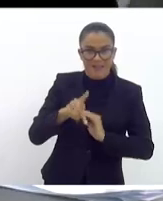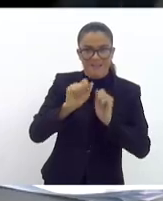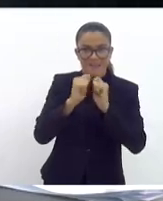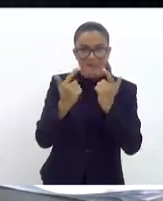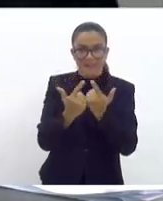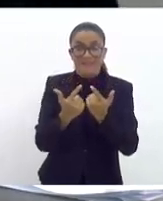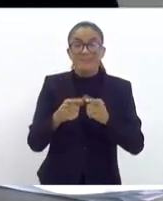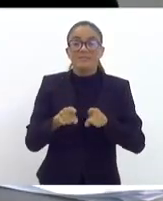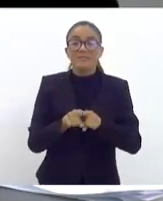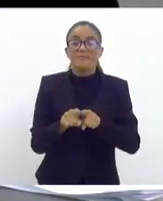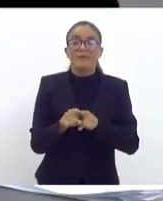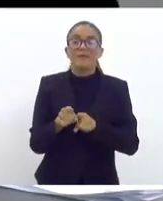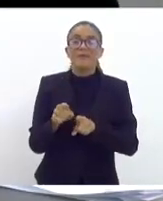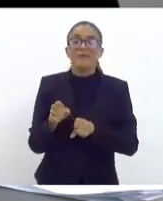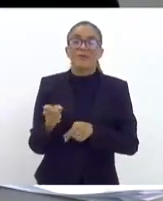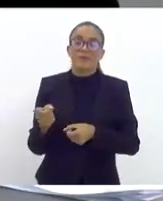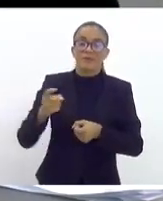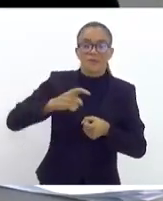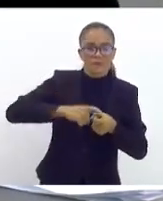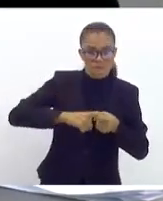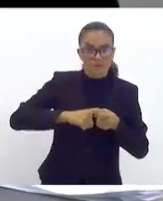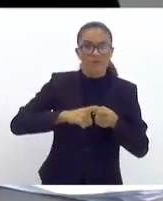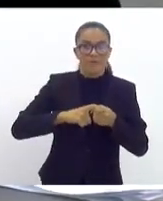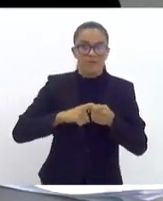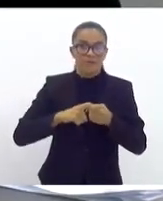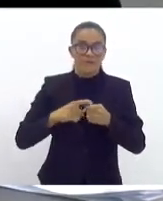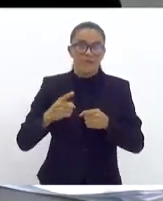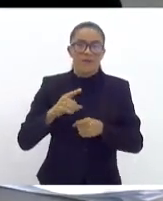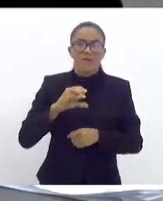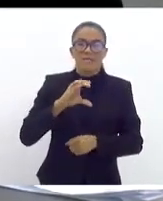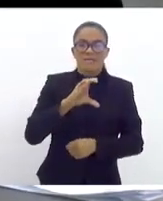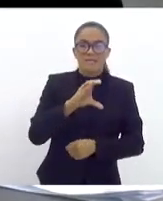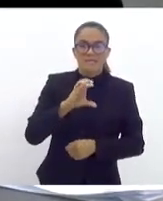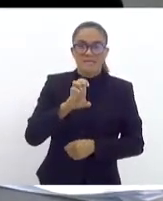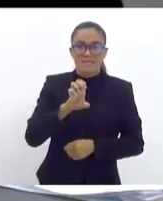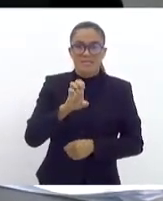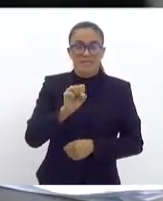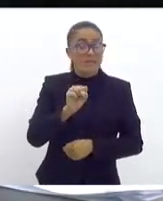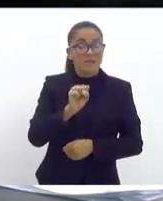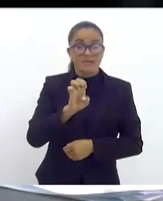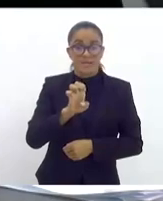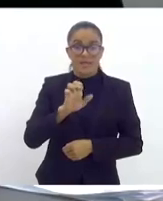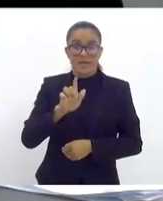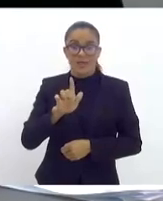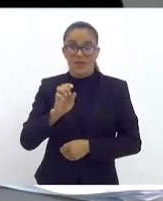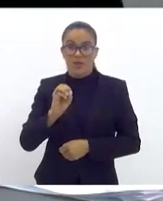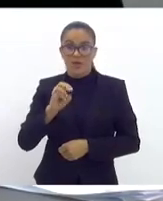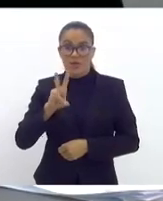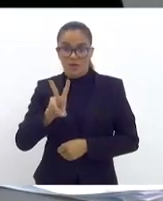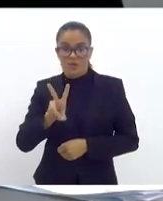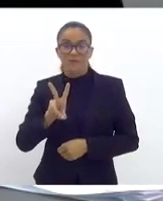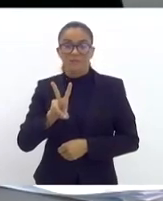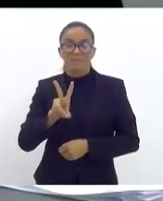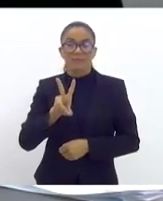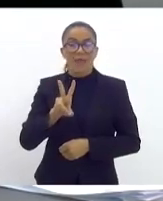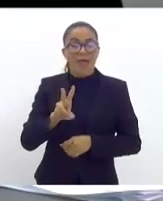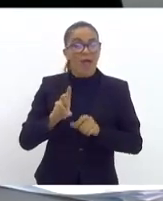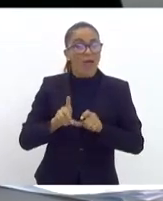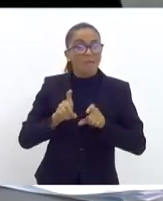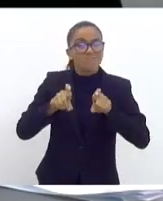quando voltei na desencompatibilização da segov para concorrer eleição assumir a presidência da comissão